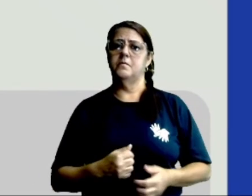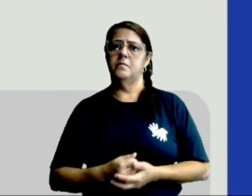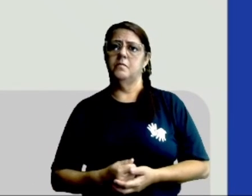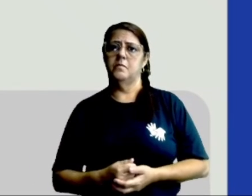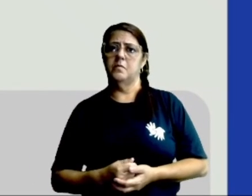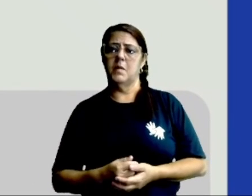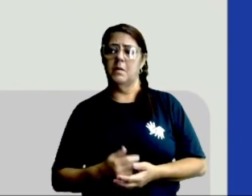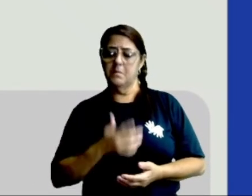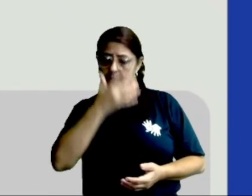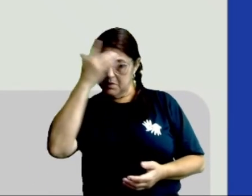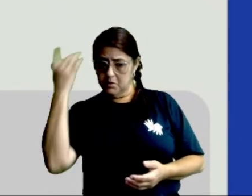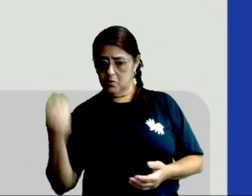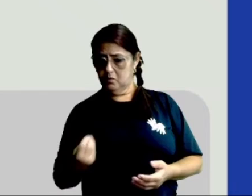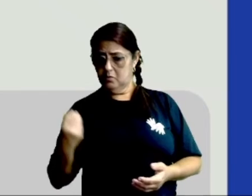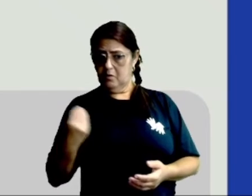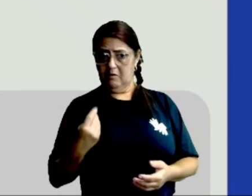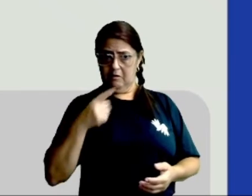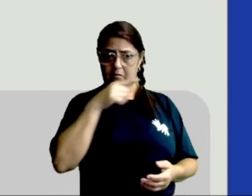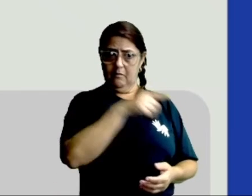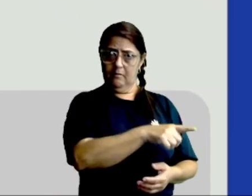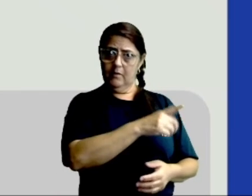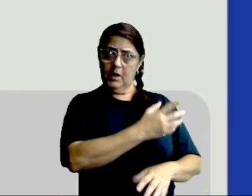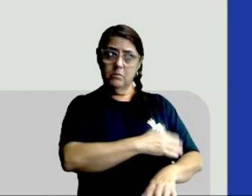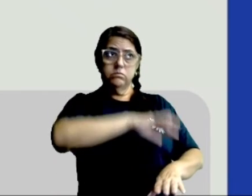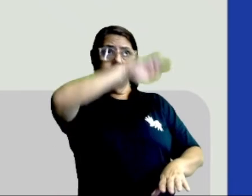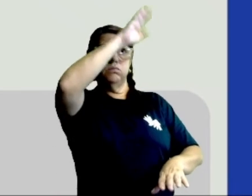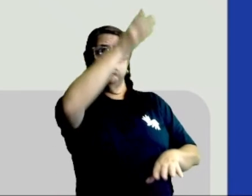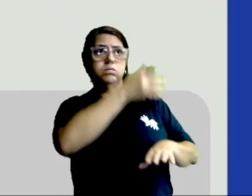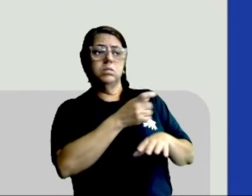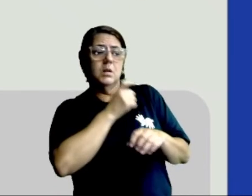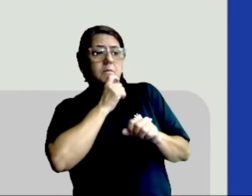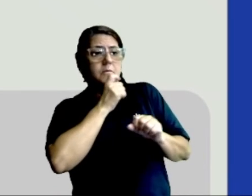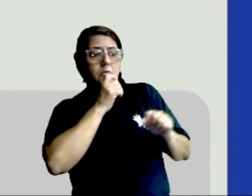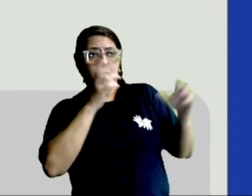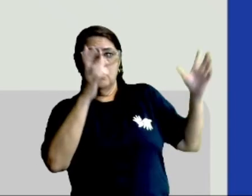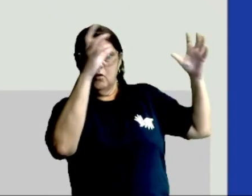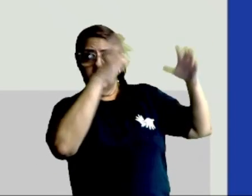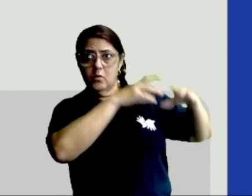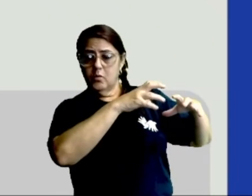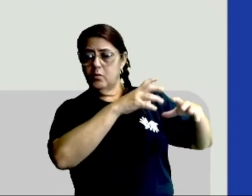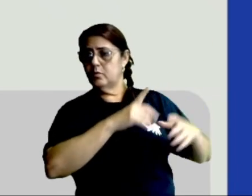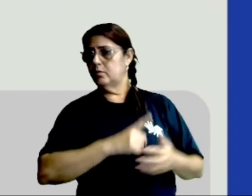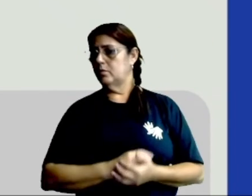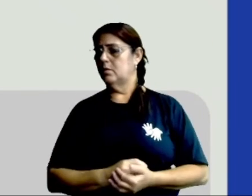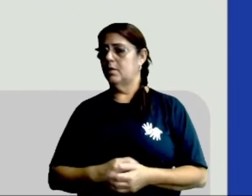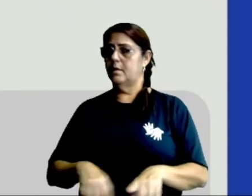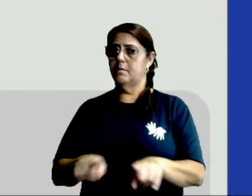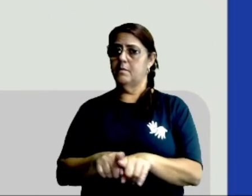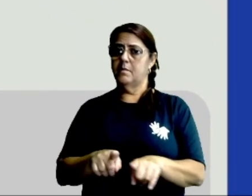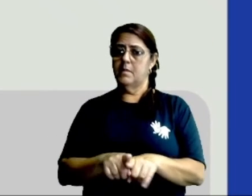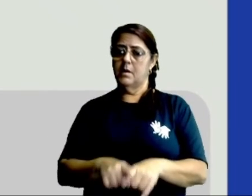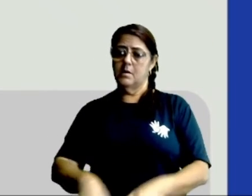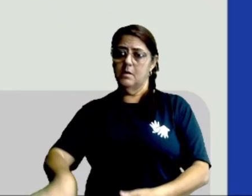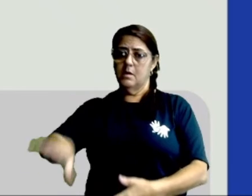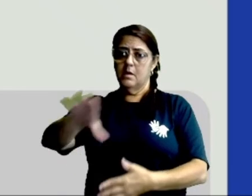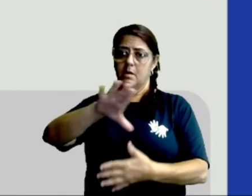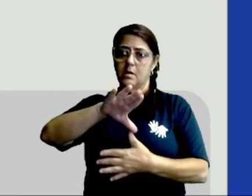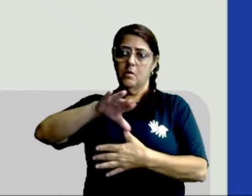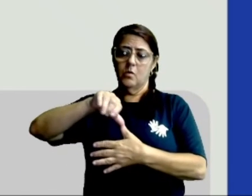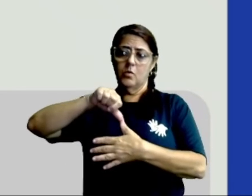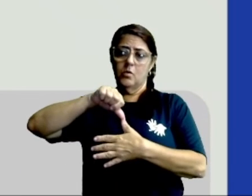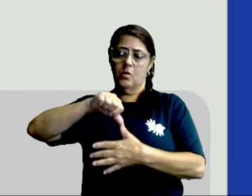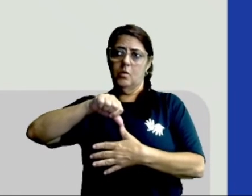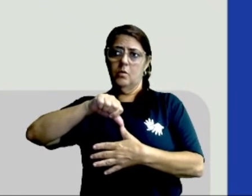o ser humano habitar, né, então por isso tem pouca densidade. E ali, bem ao norte, né, por causa já próximo ao Círculo